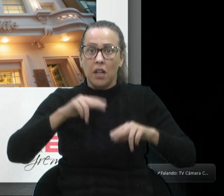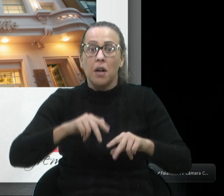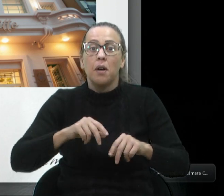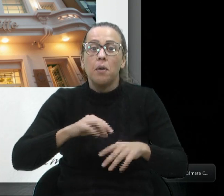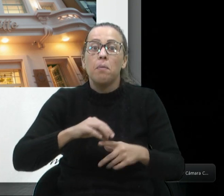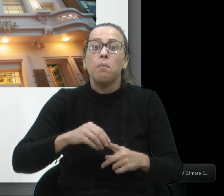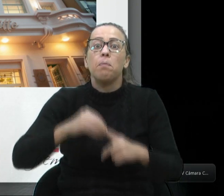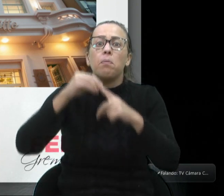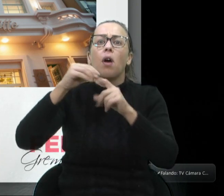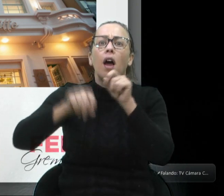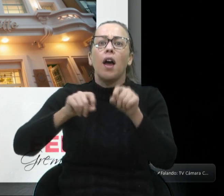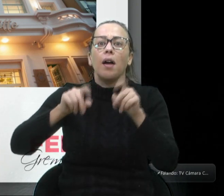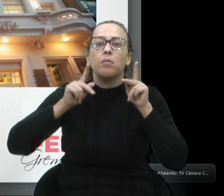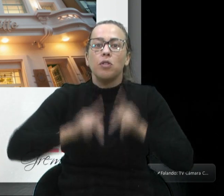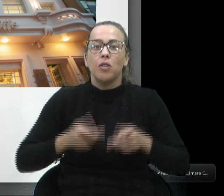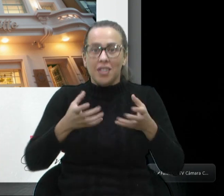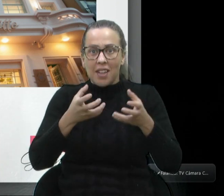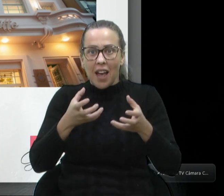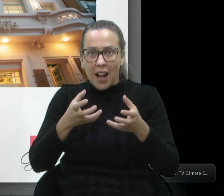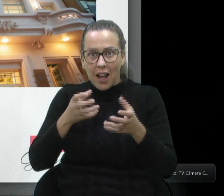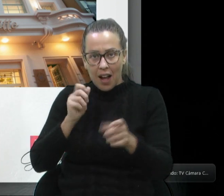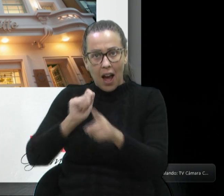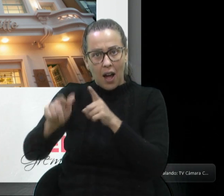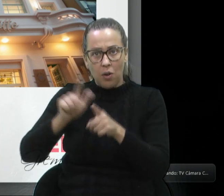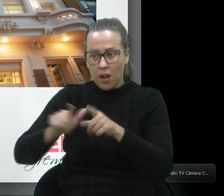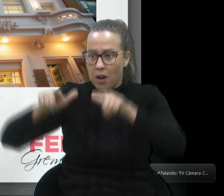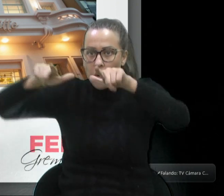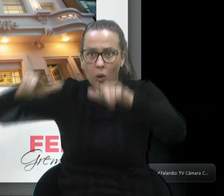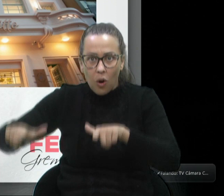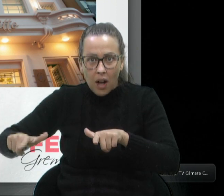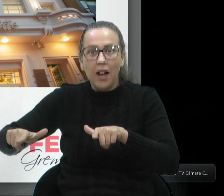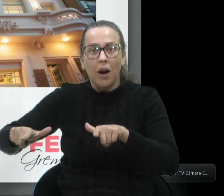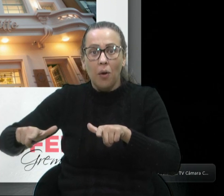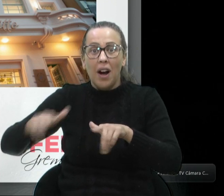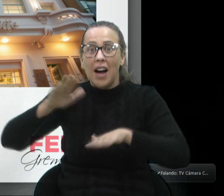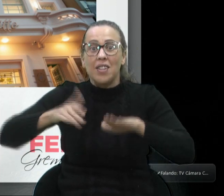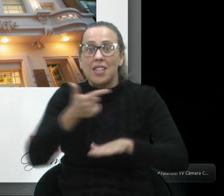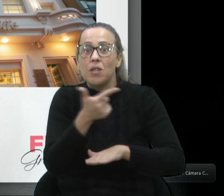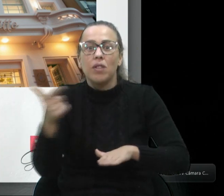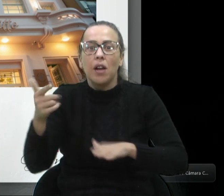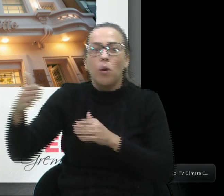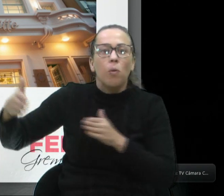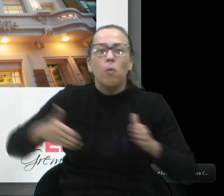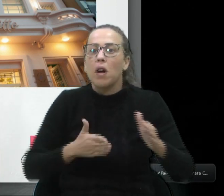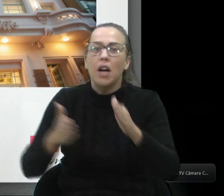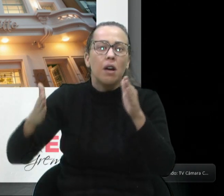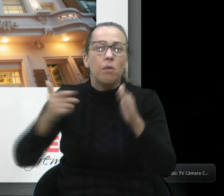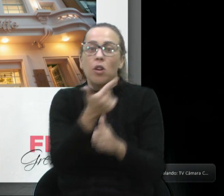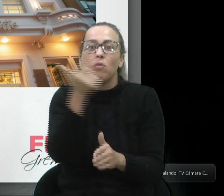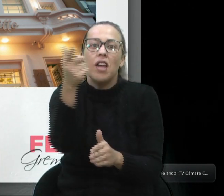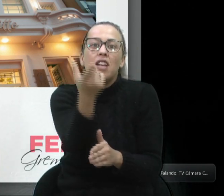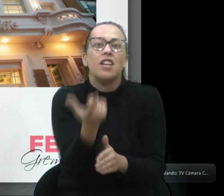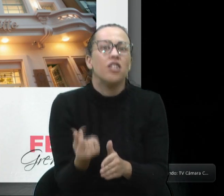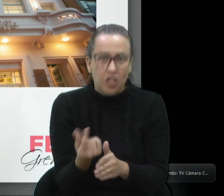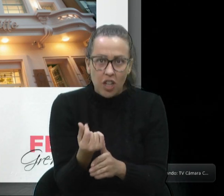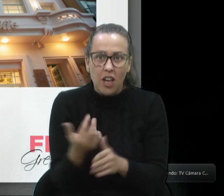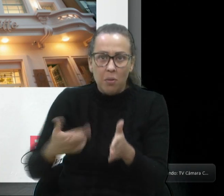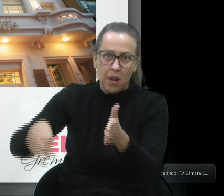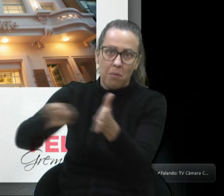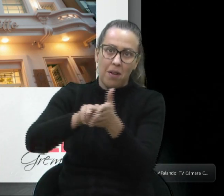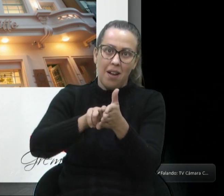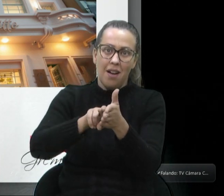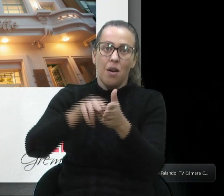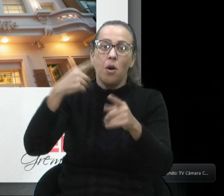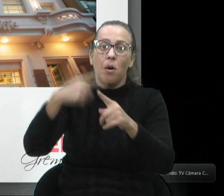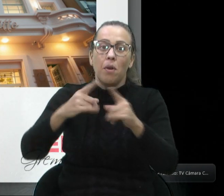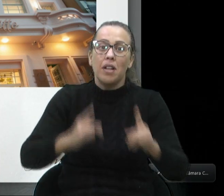proprietários desses locais que não têm, muitas vezes, a forma de dar um destino ou não têm recursos para fazer a recuperação, porque são